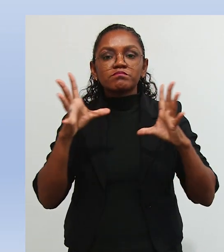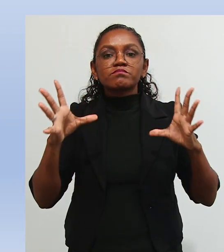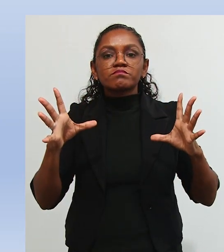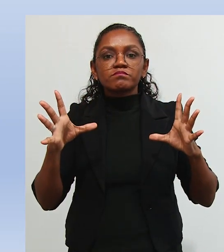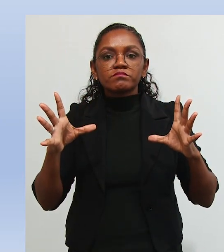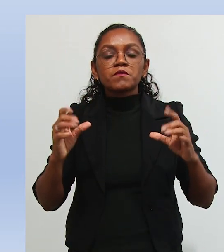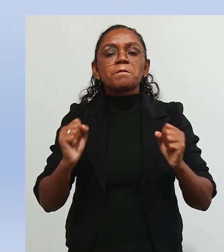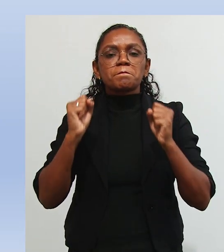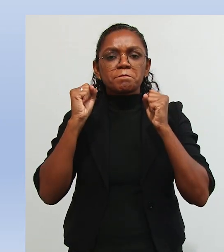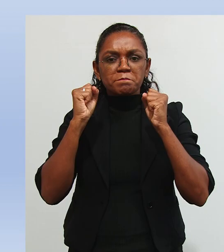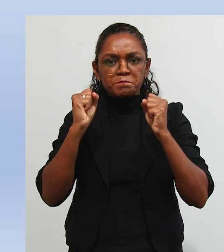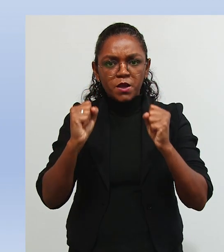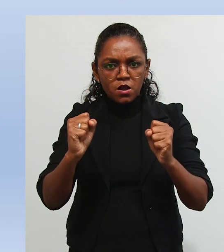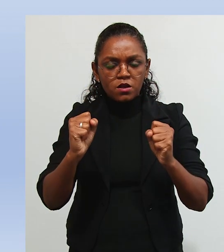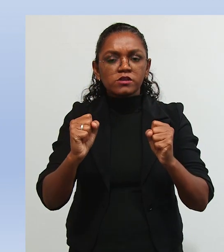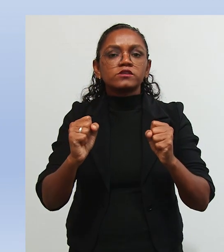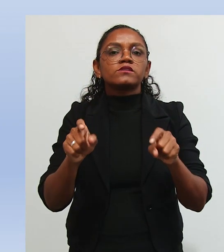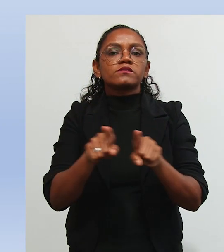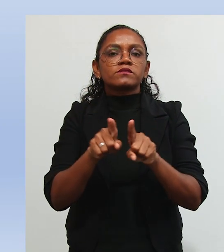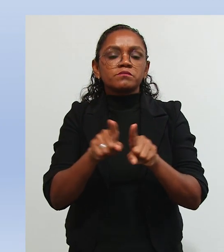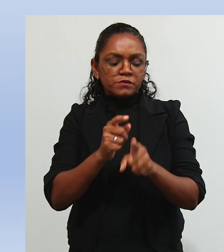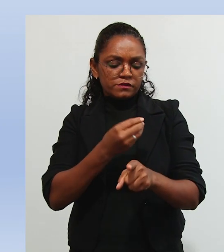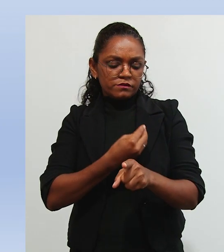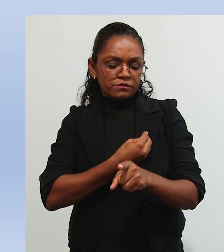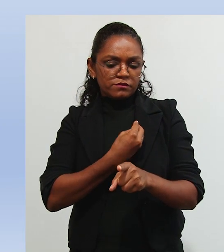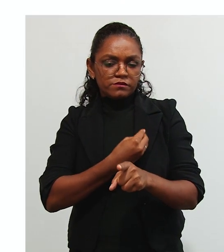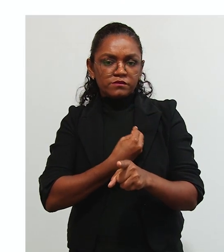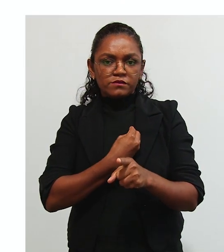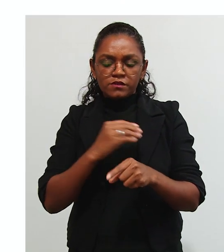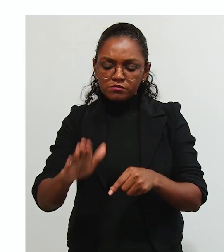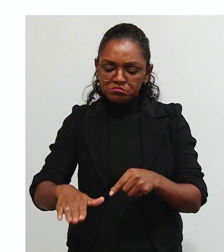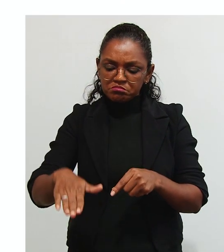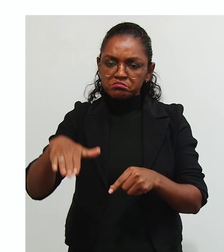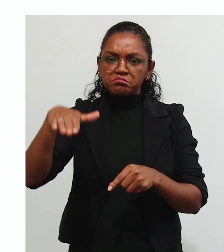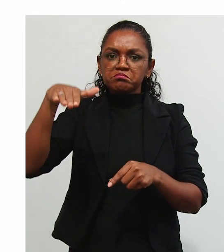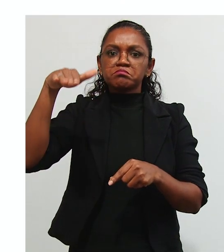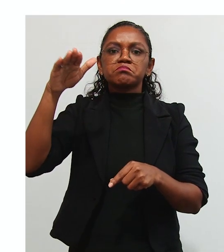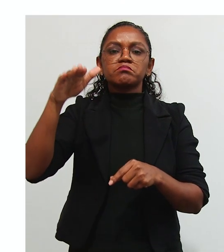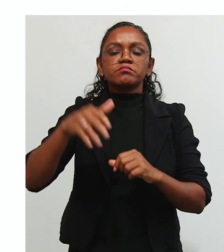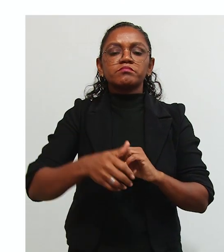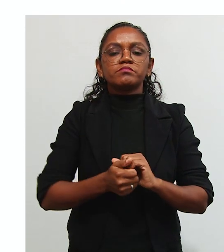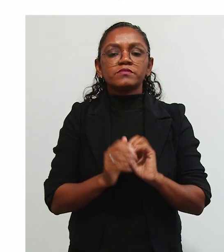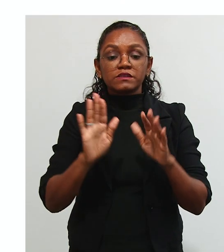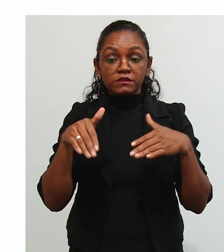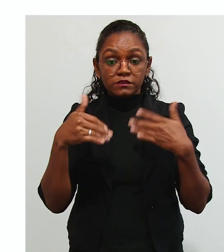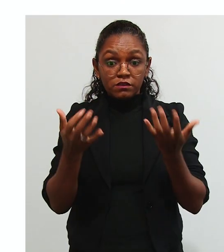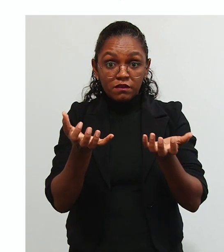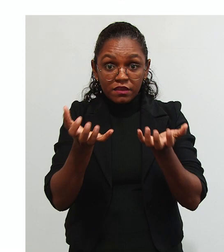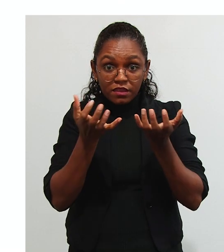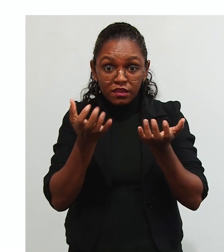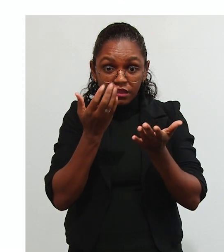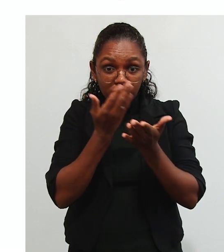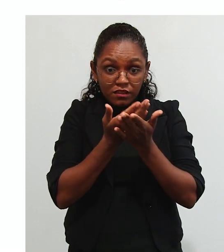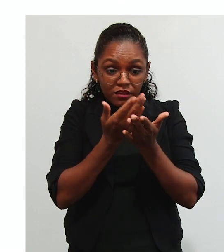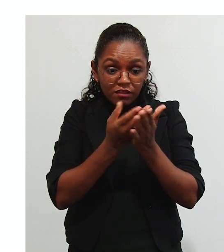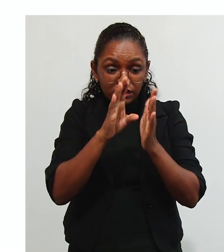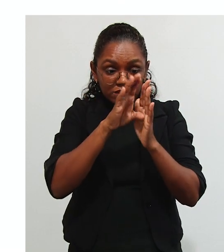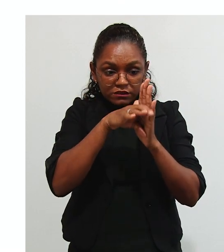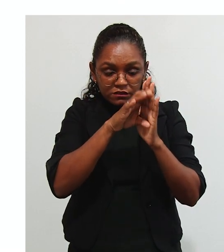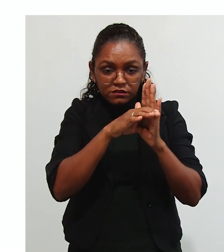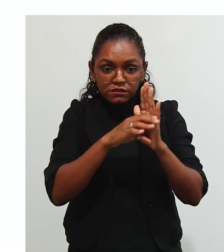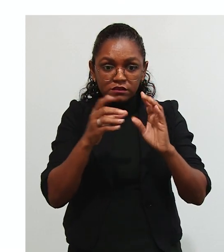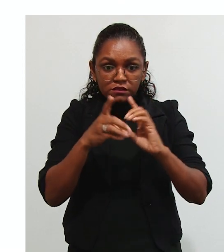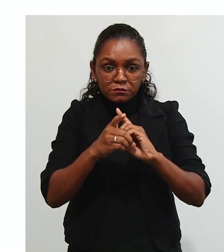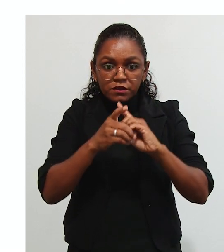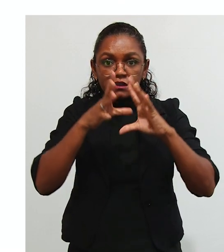ela pode e deve ser vivenciada desde a infância. Então, se você quiser se aprofundar nesse conceito